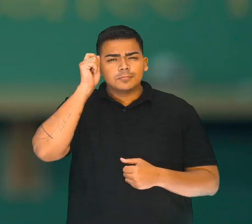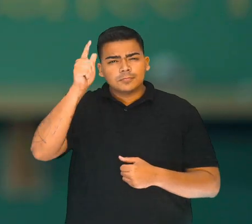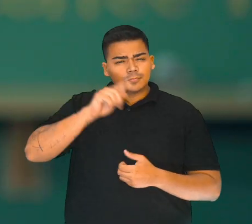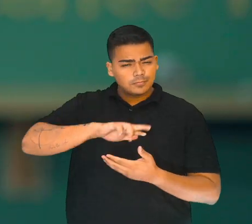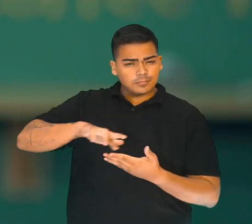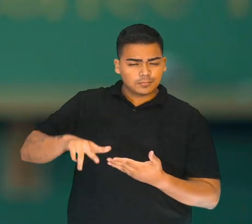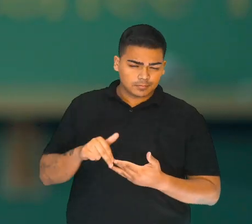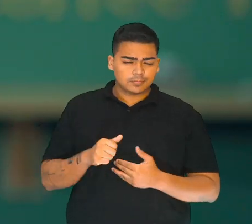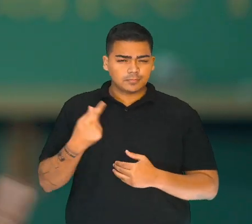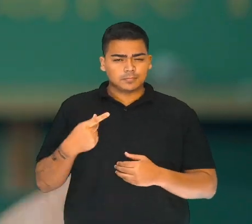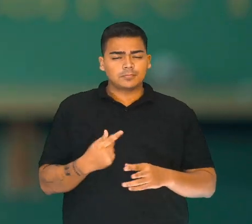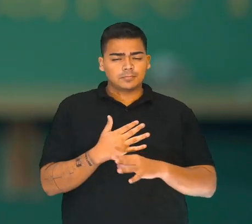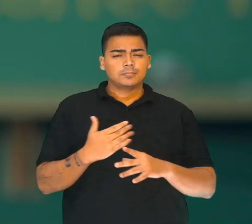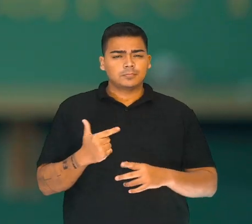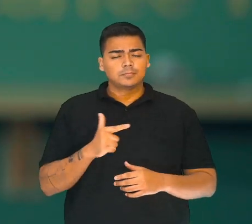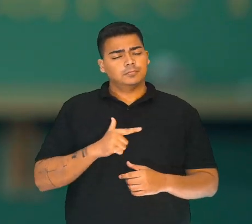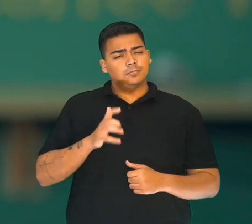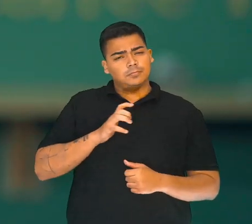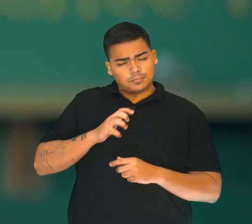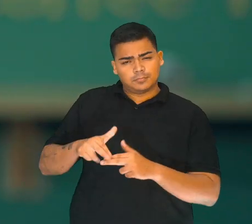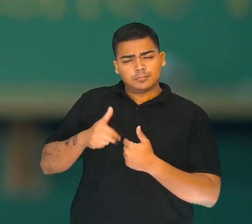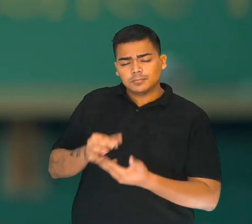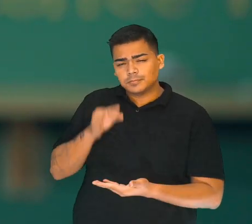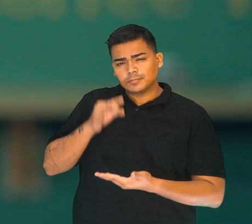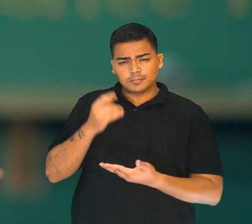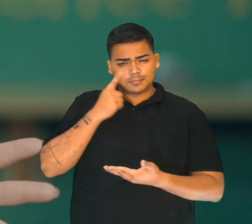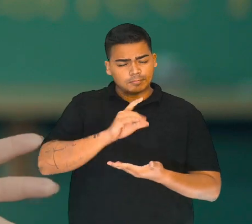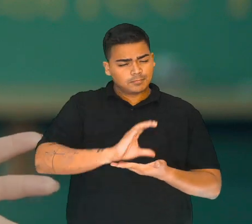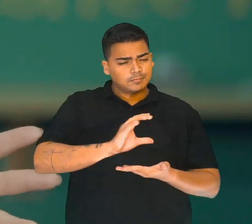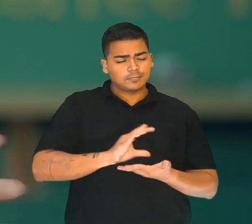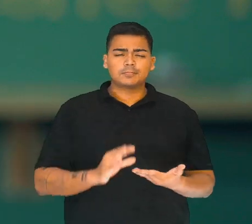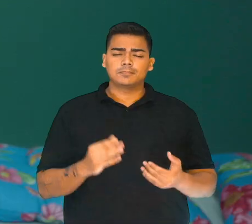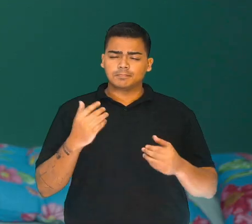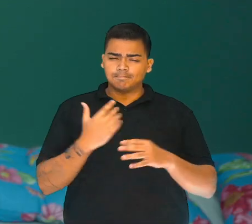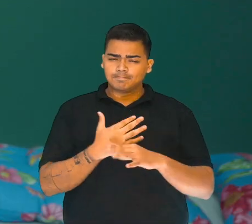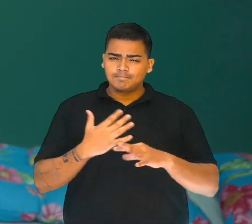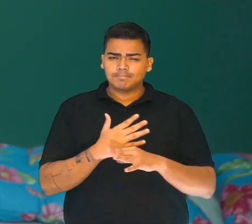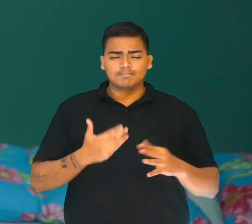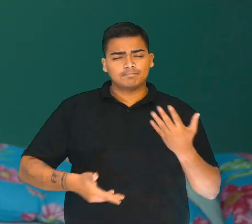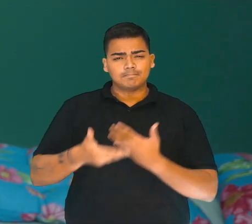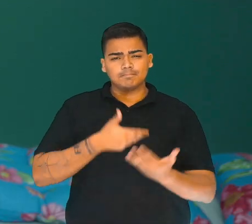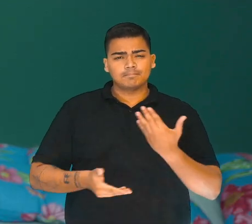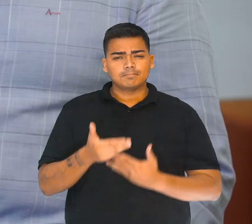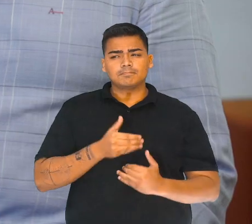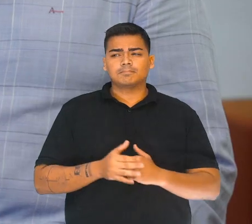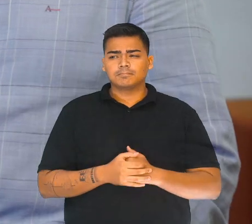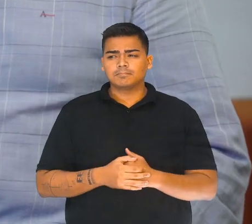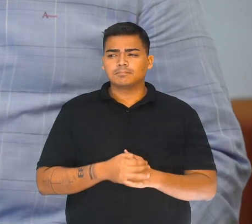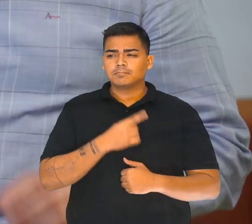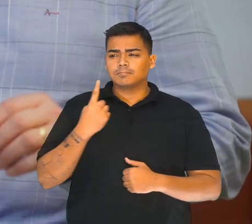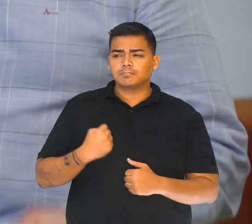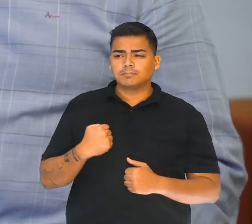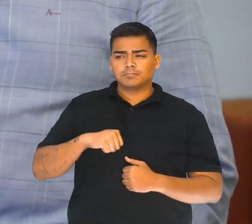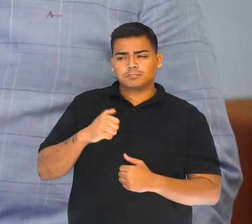tinha um patrimônio excelente que veio do café e conseguiu trazer tudo isso para nossa cidade. E uma cidade muito colaborativa. Que a gente